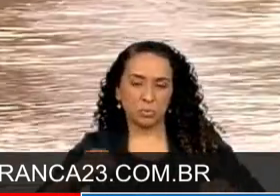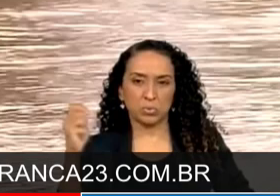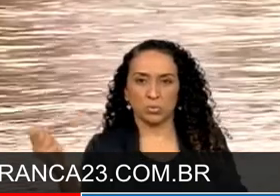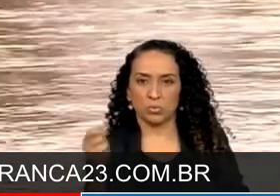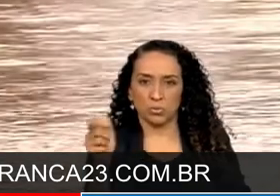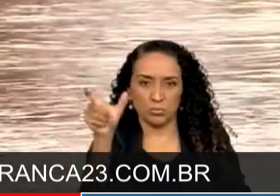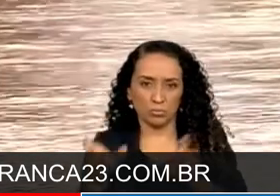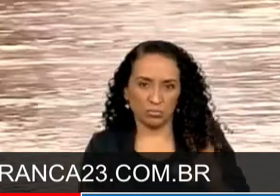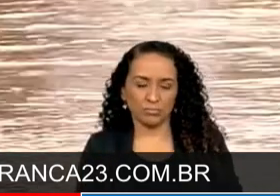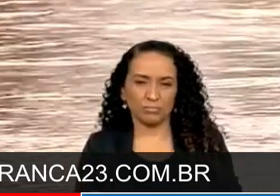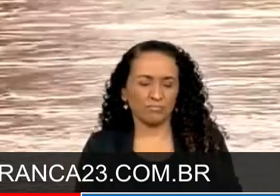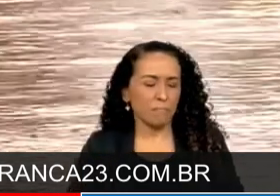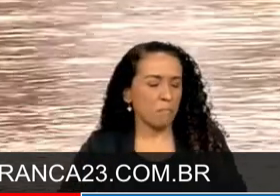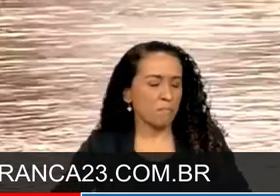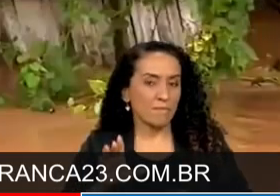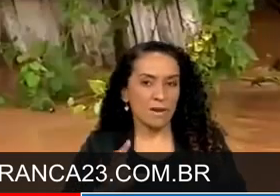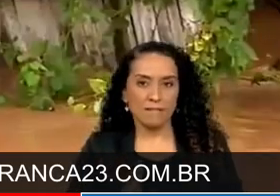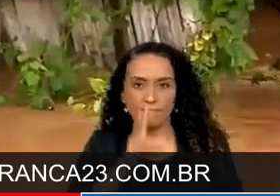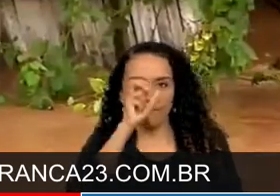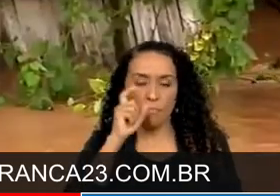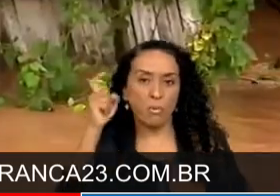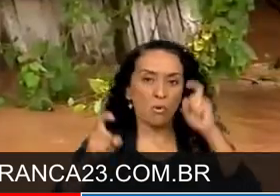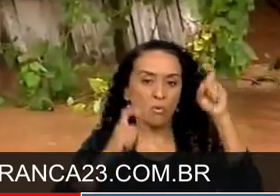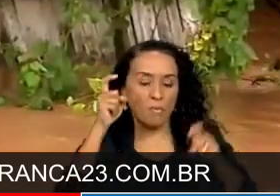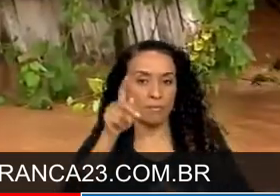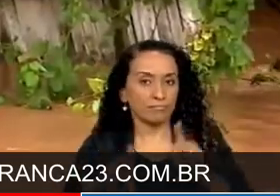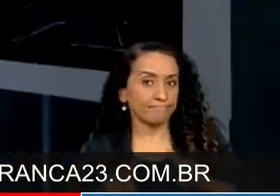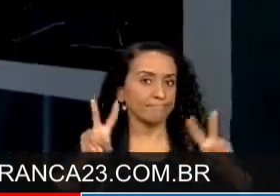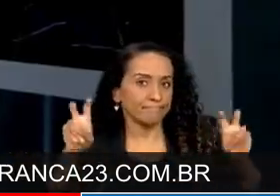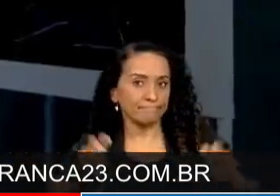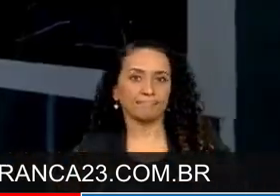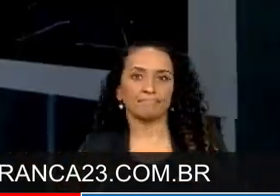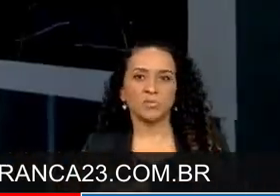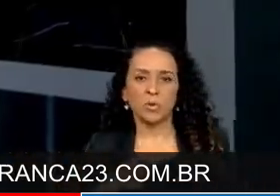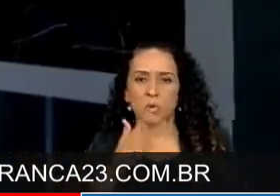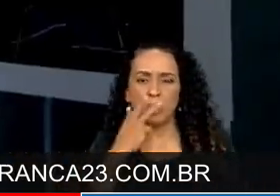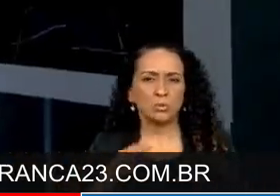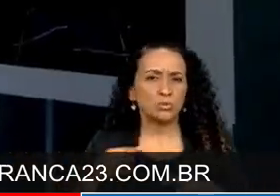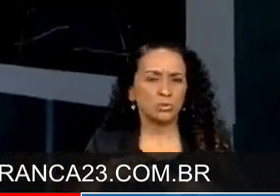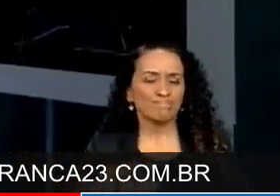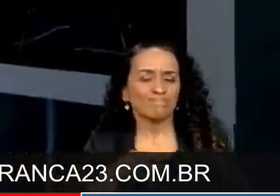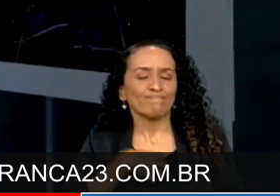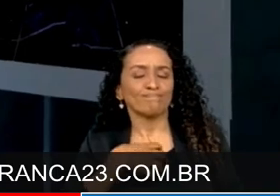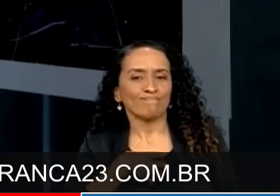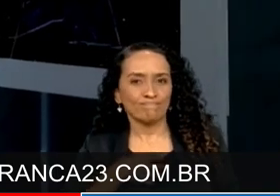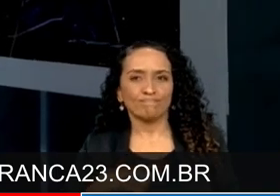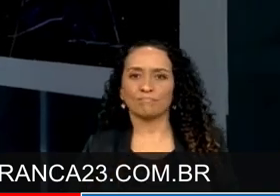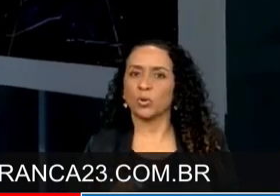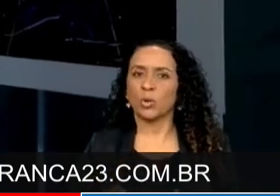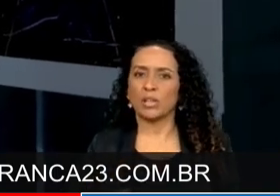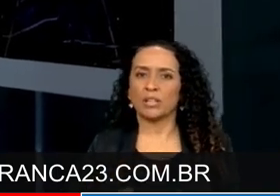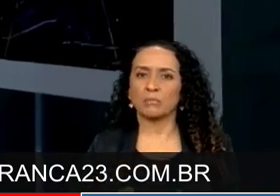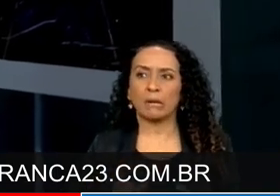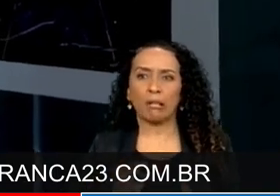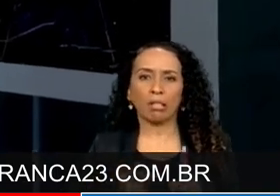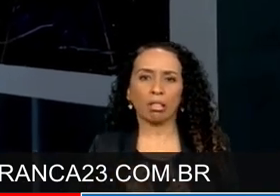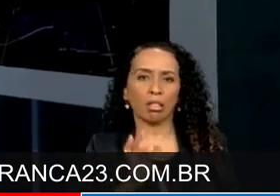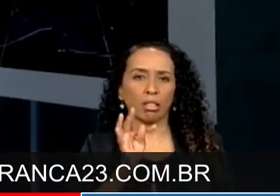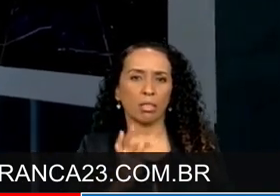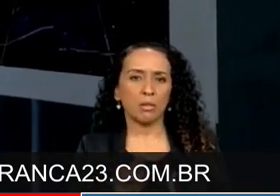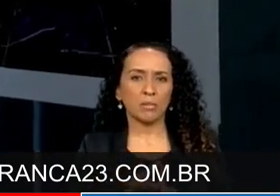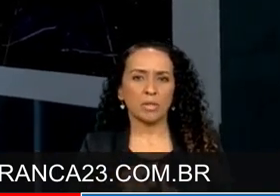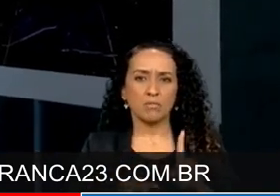gaúchos intensificou a preocupação popular sobre o assunto. Eu acho que todo mundo sente isso pela temperatura,